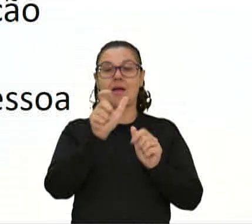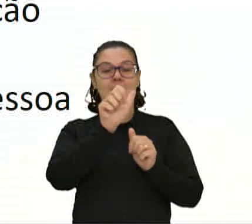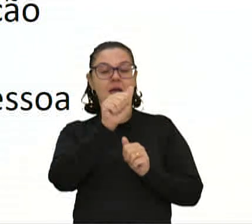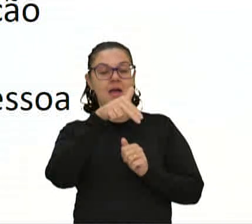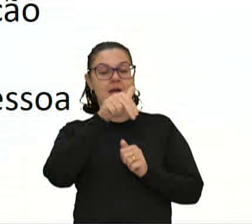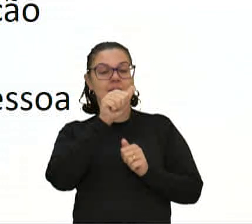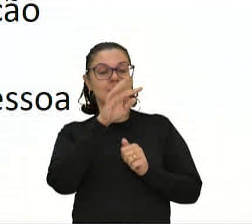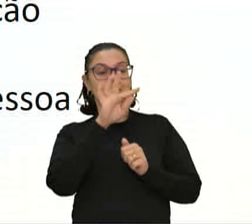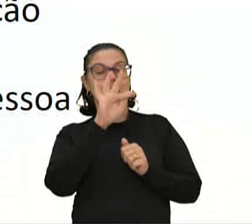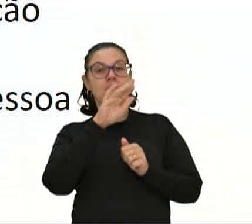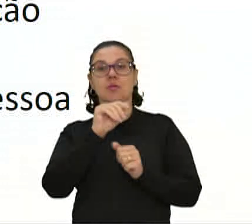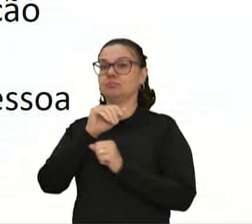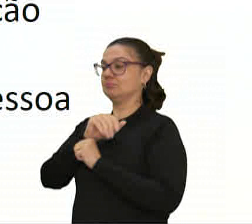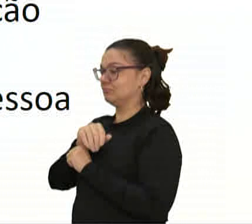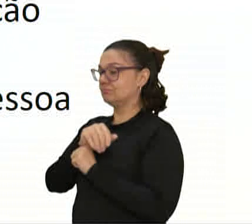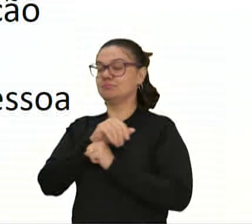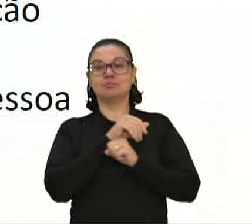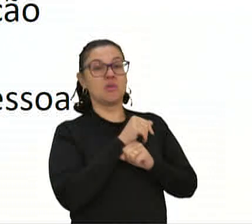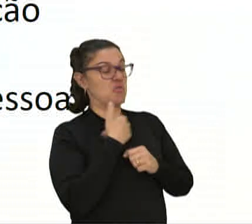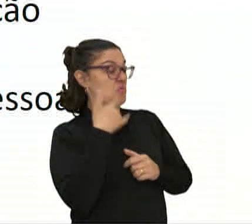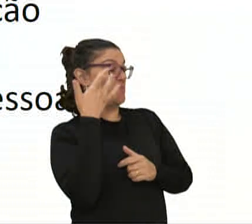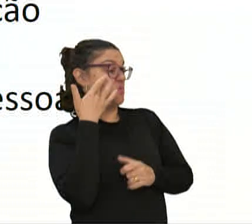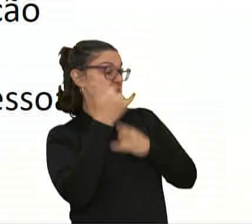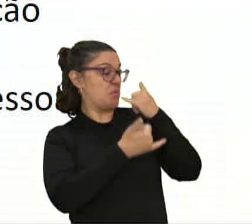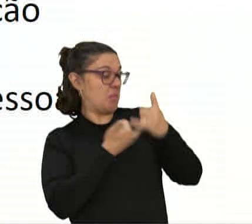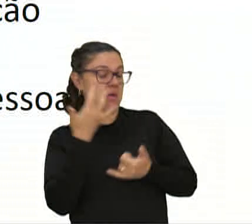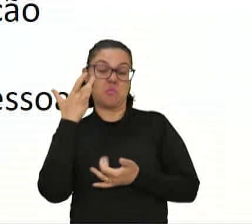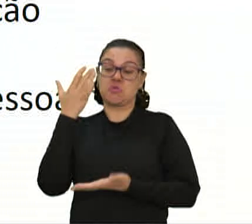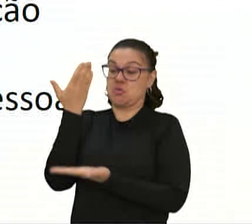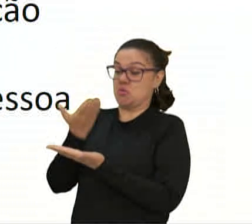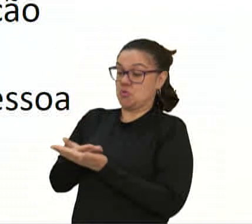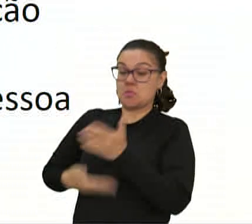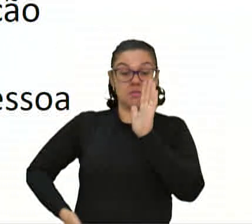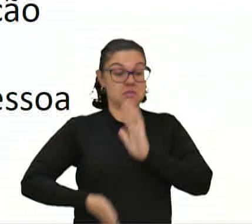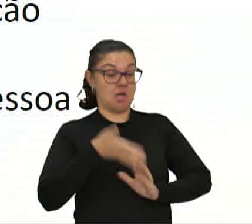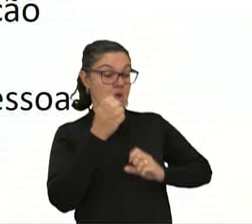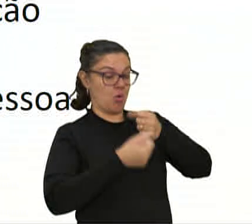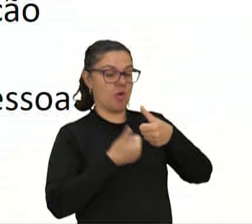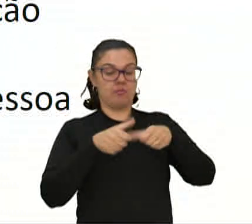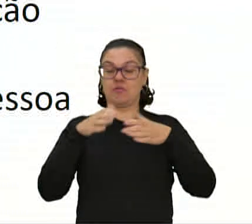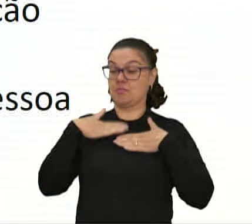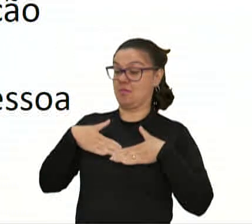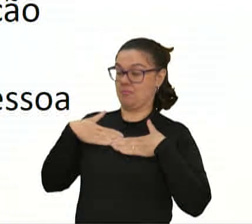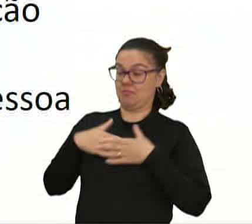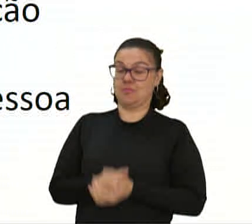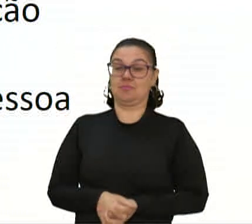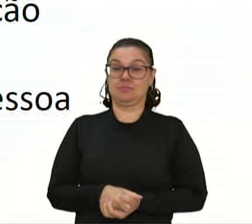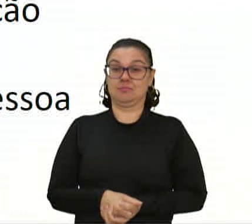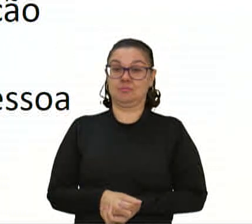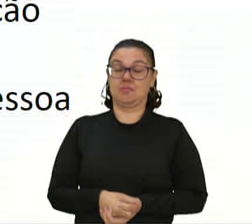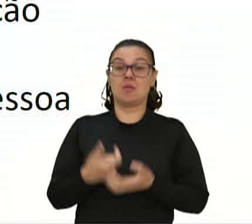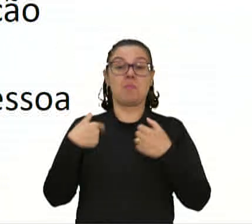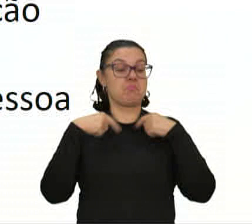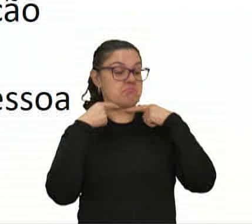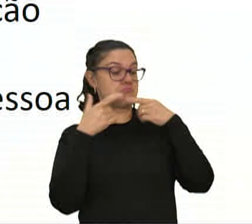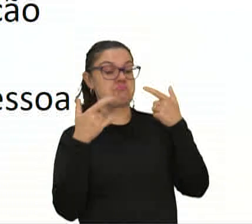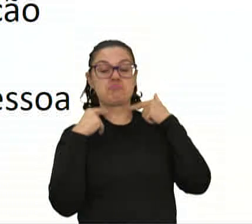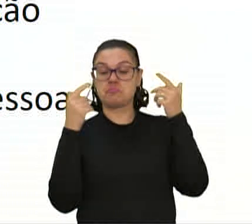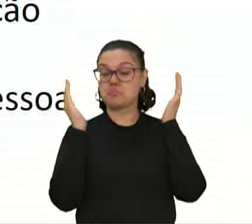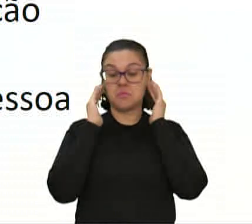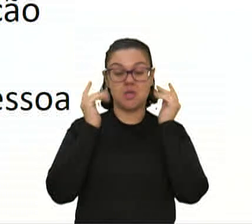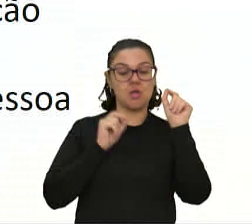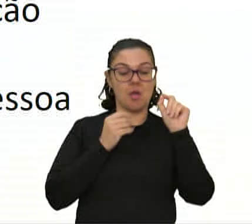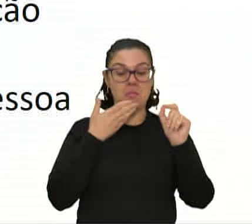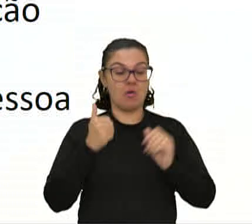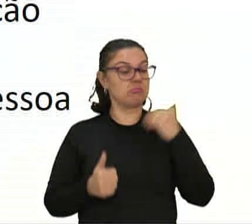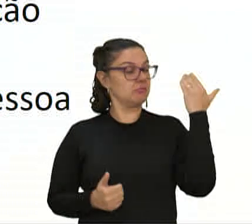da repetição. Não sei se brinco, não sei se estudo, se saio correndo ou fico tranquilo, mas não consegui entender ainda qual é